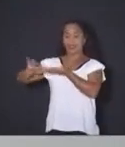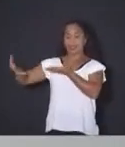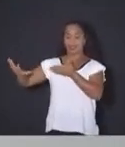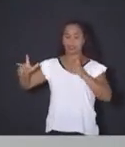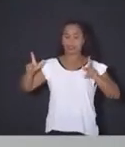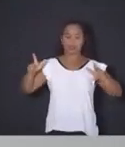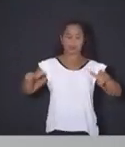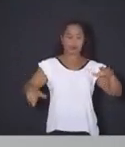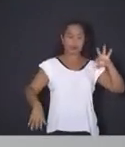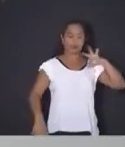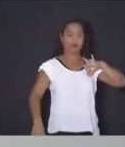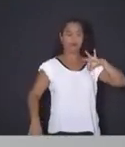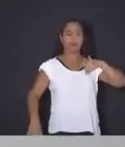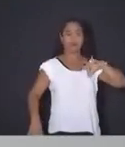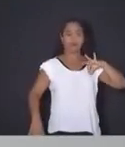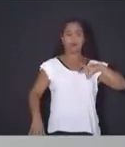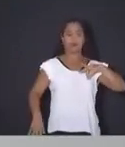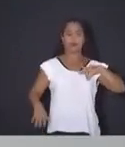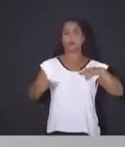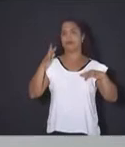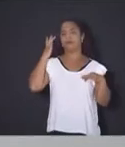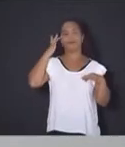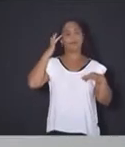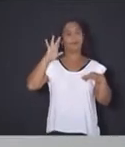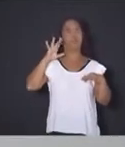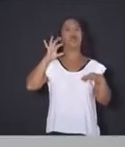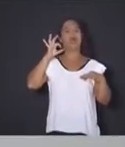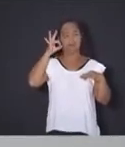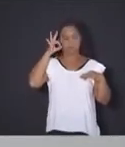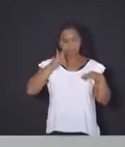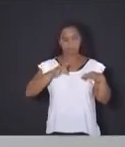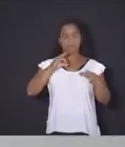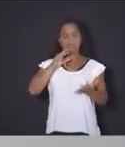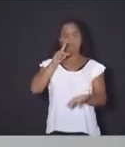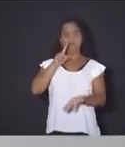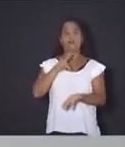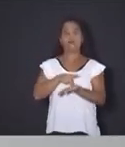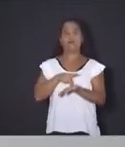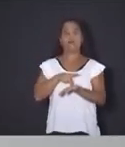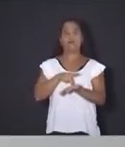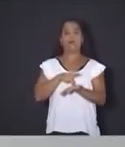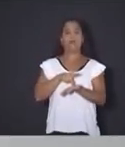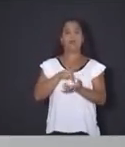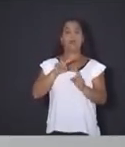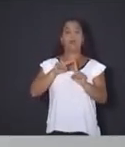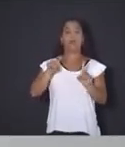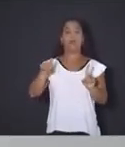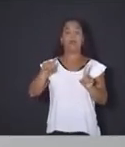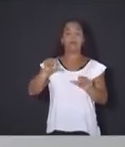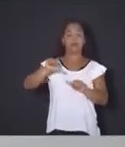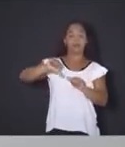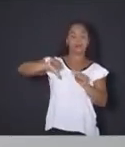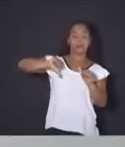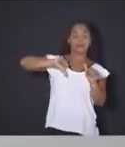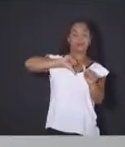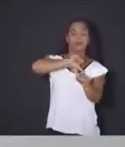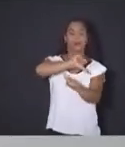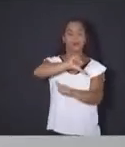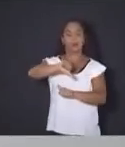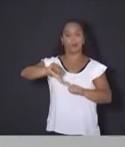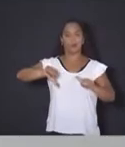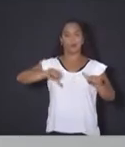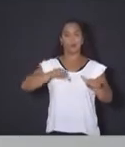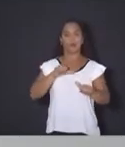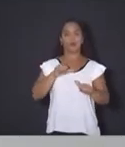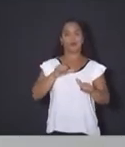essa idéia pretensamente verdadeira ea ser transformada e a ser um instrumento fundamental pra justificar